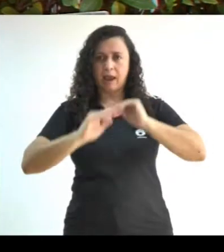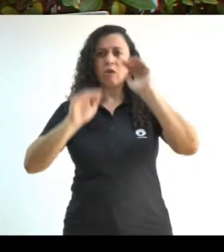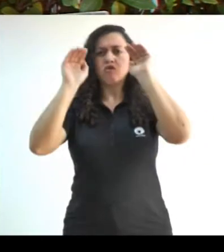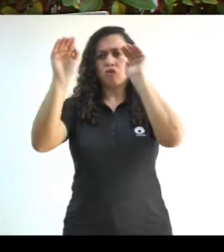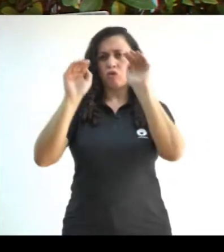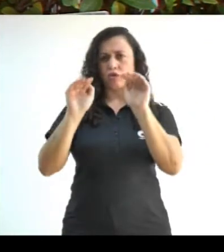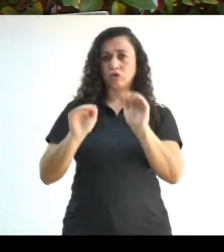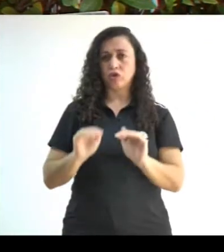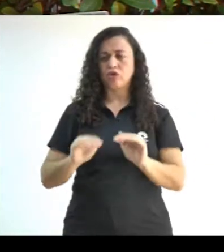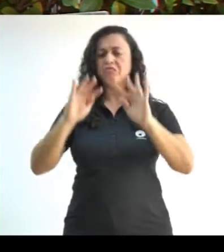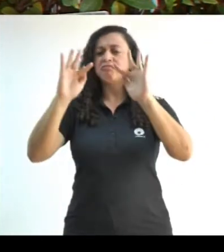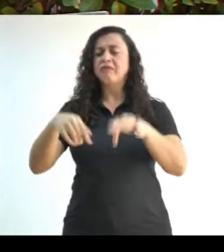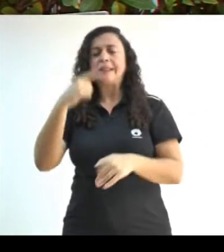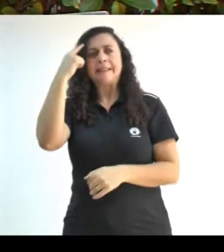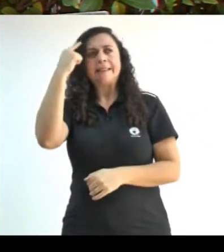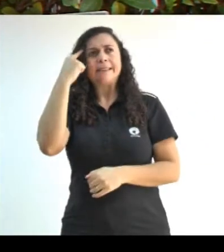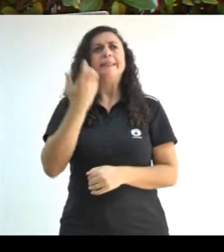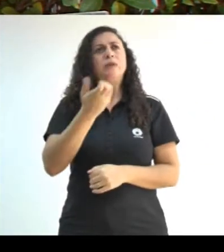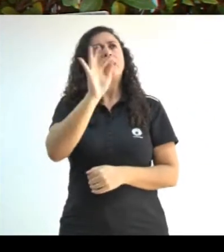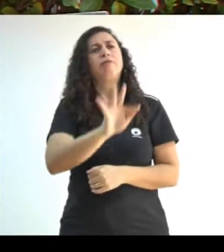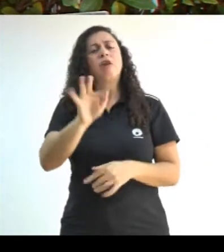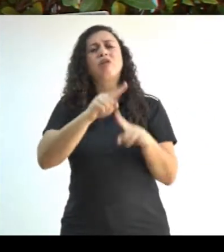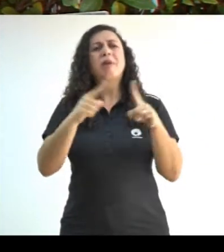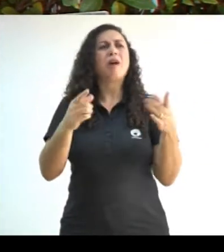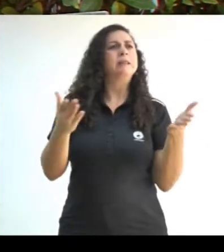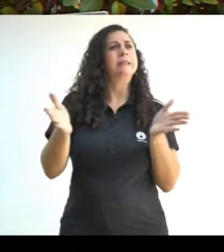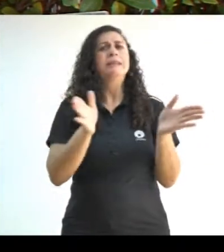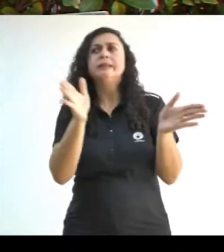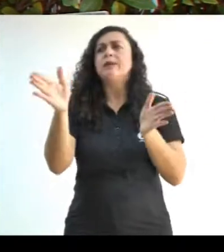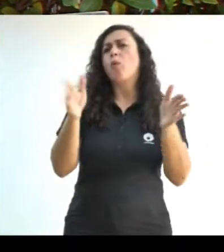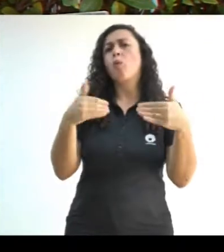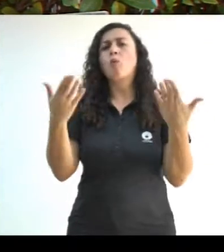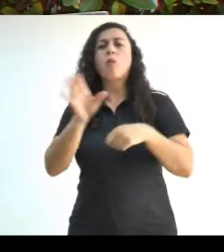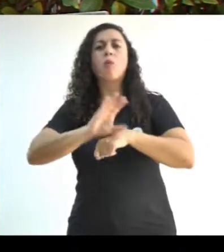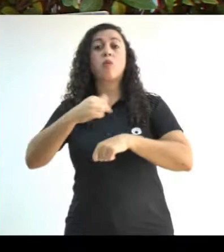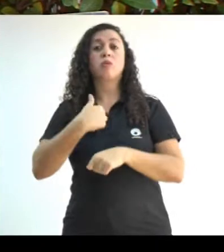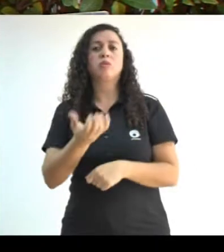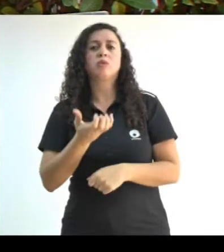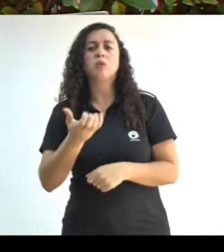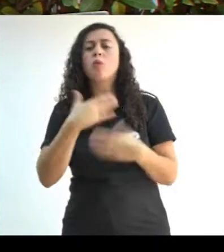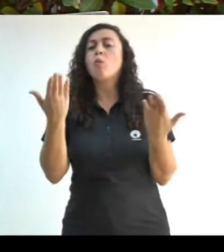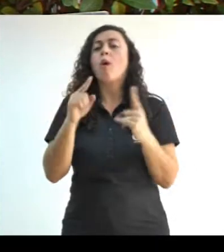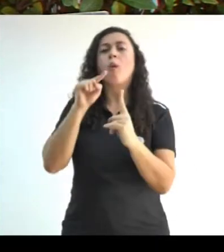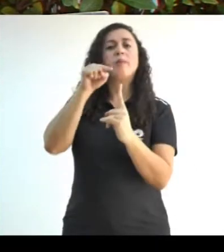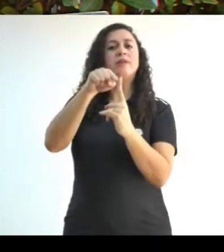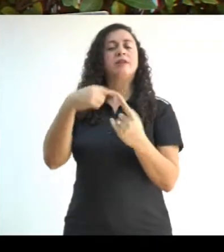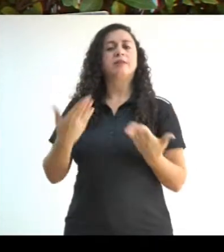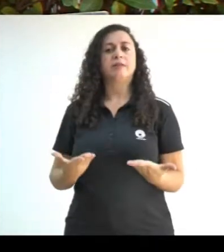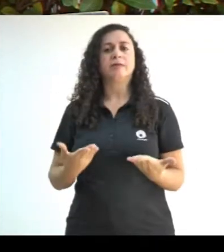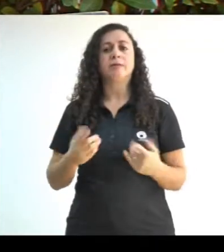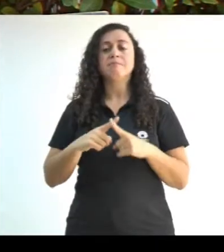logística, acabando o curso eu decidi que queria fazer faculdade, mas ainda não tinha me encontrado qual era o curso realmente que eu queria, qual era o meu objetivo.